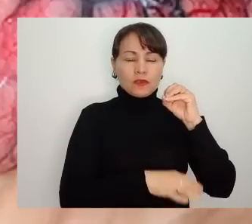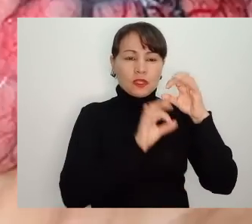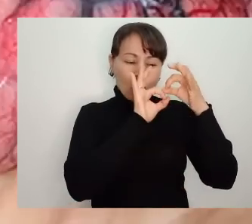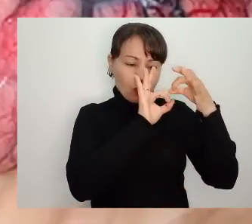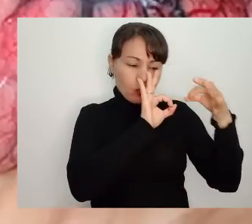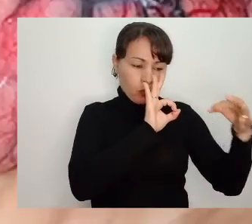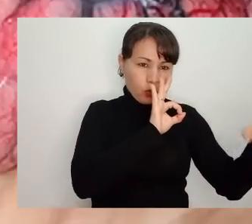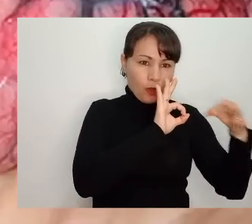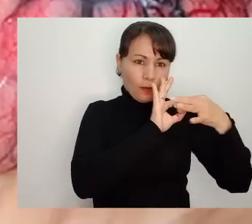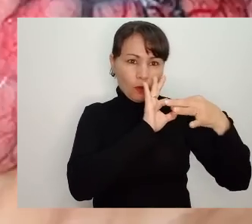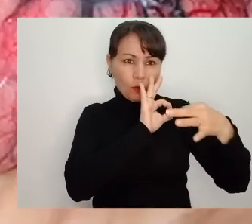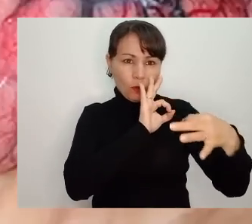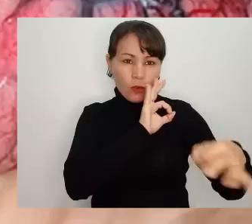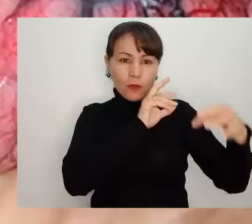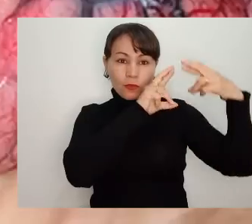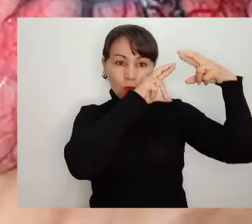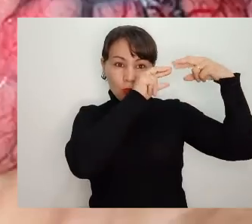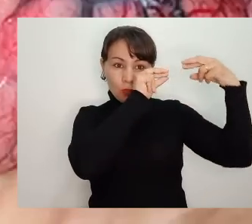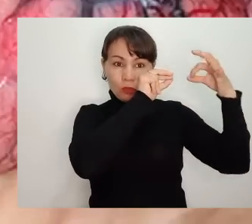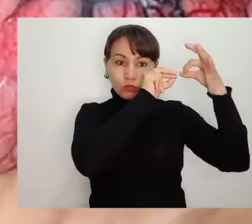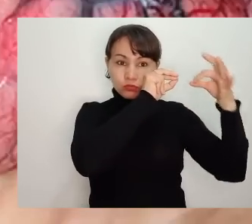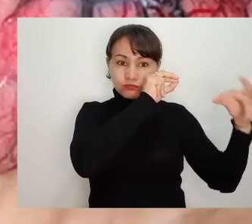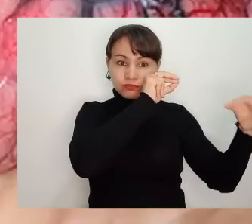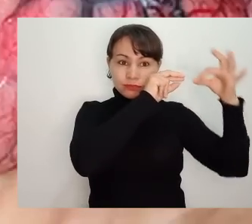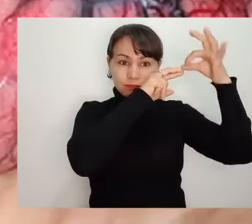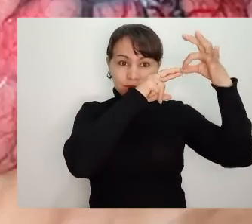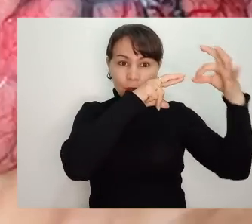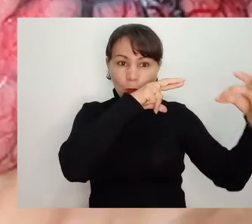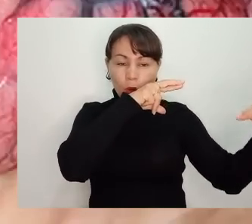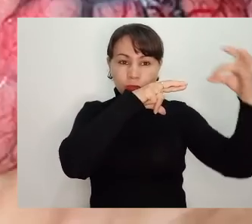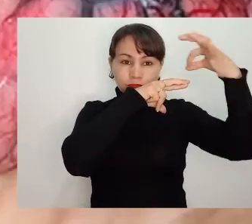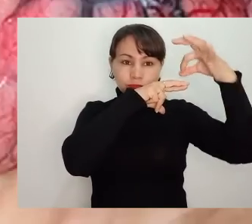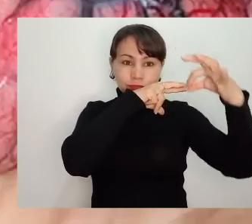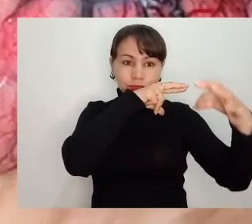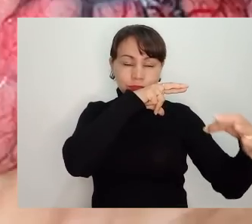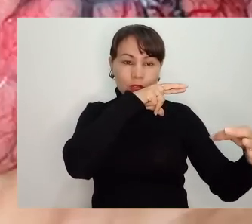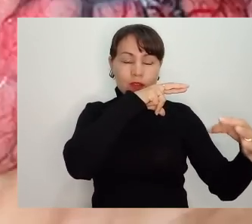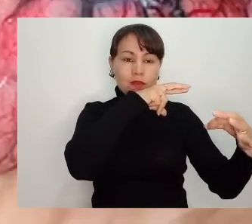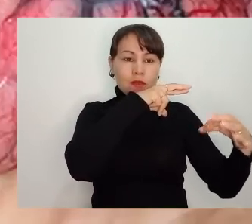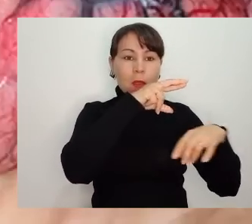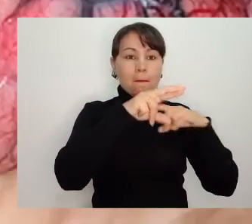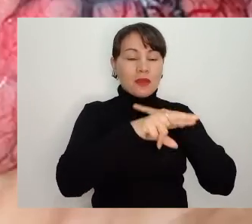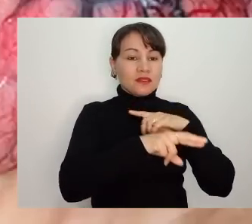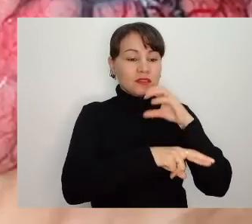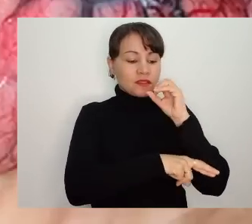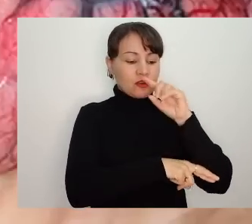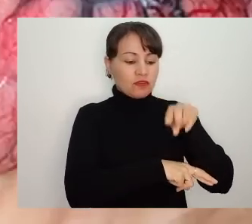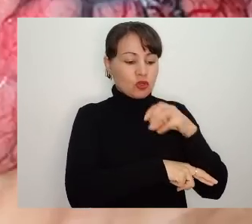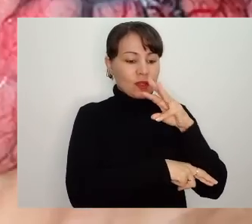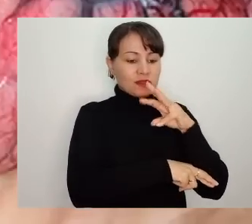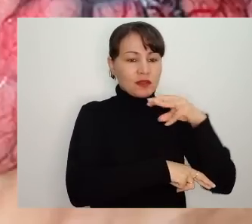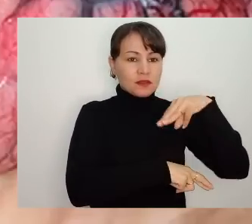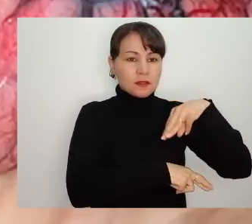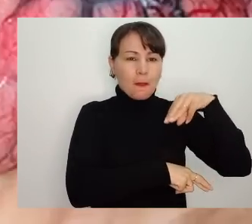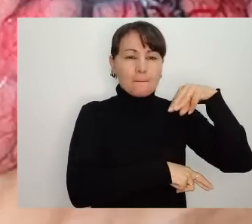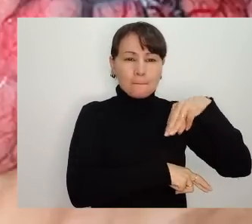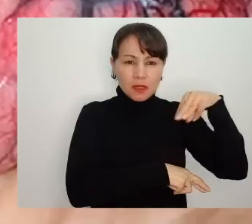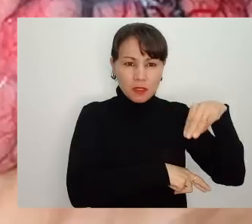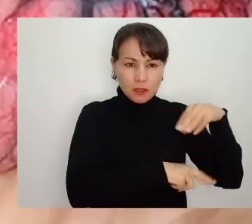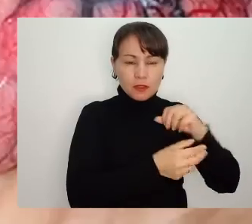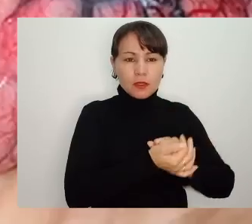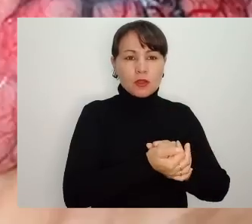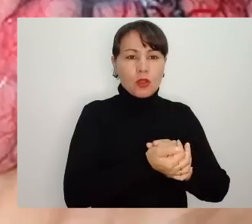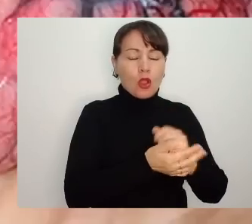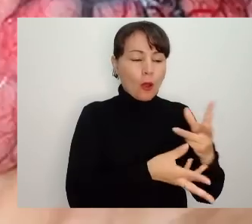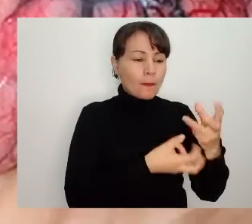dos neurônios. As caudas, elas podem ter uma média de 0,3